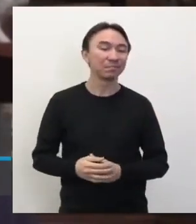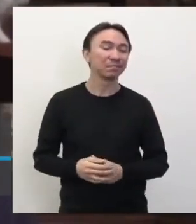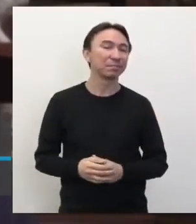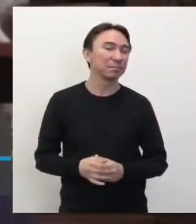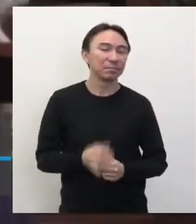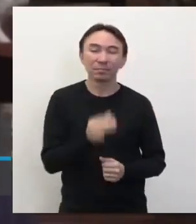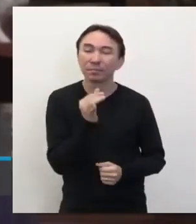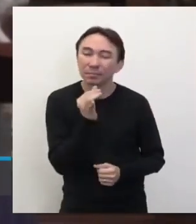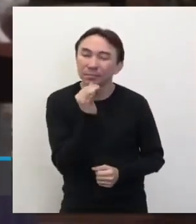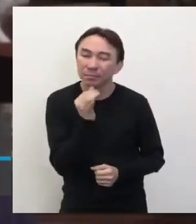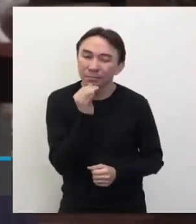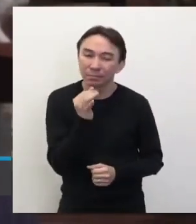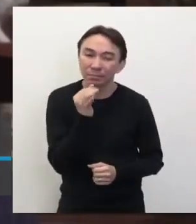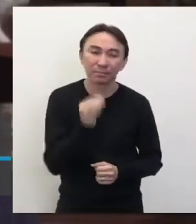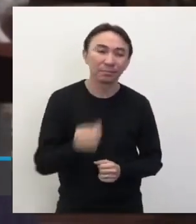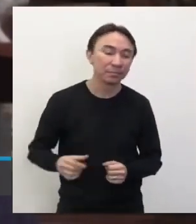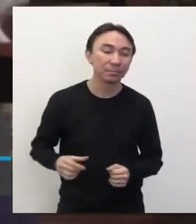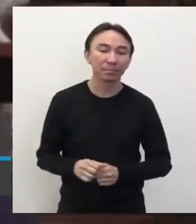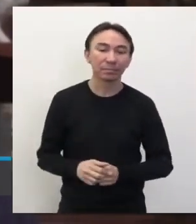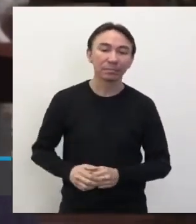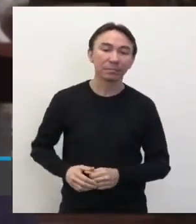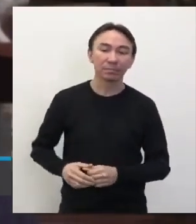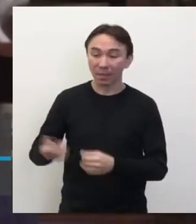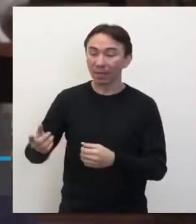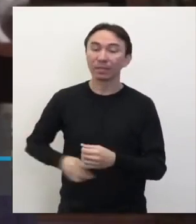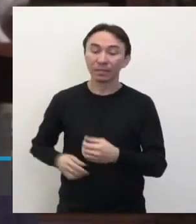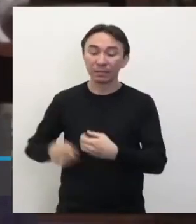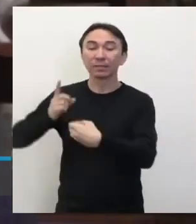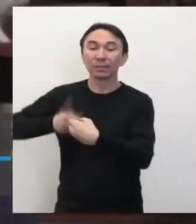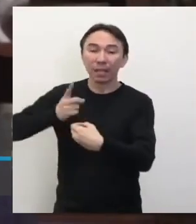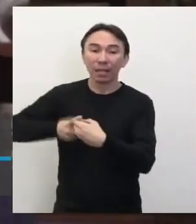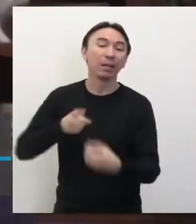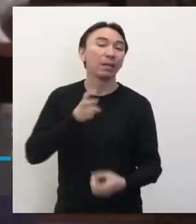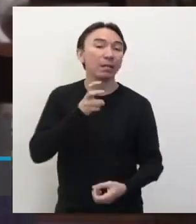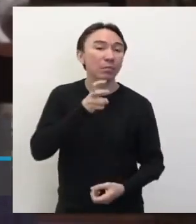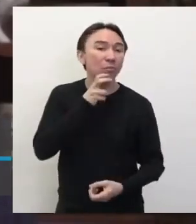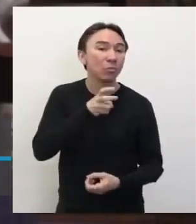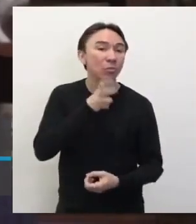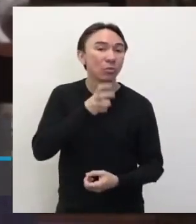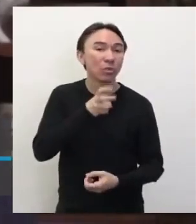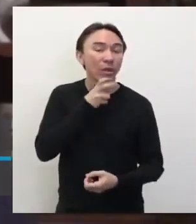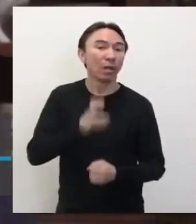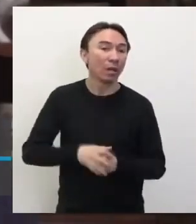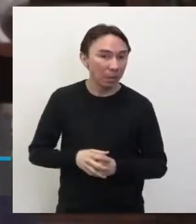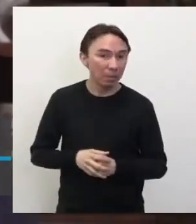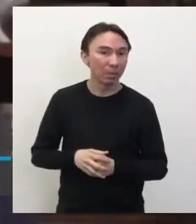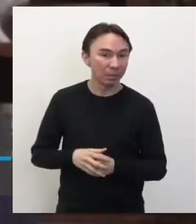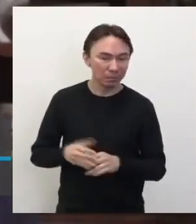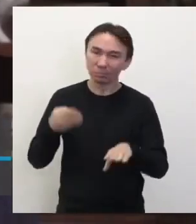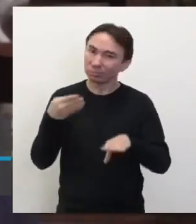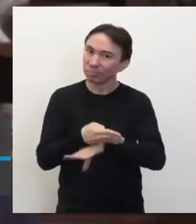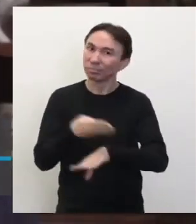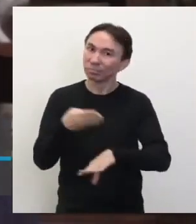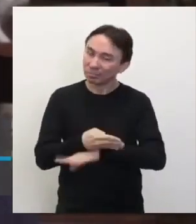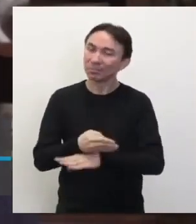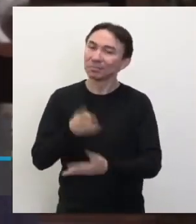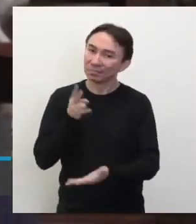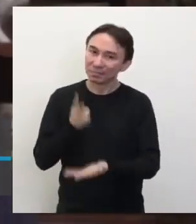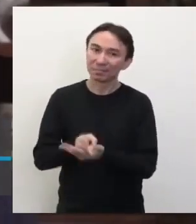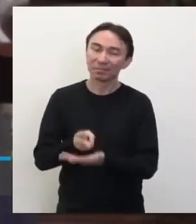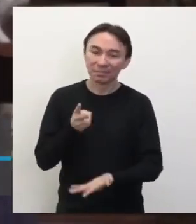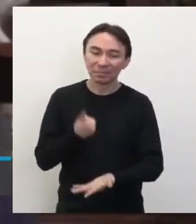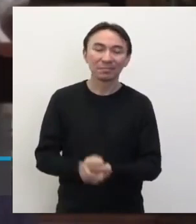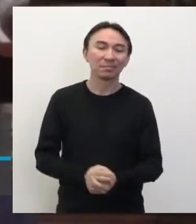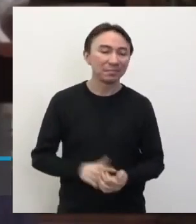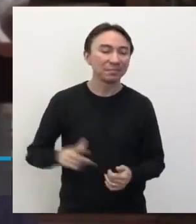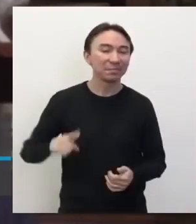Temos aqui o pessoal de Sorocaba, como sempre, participando. E eu vi aqui, olha, ó, que nem aqui